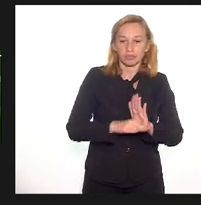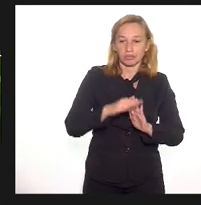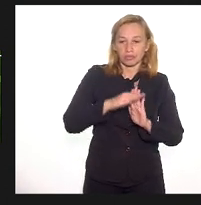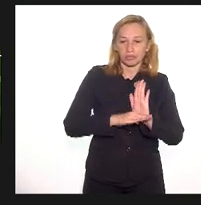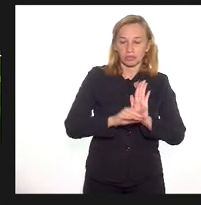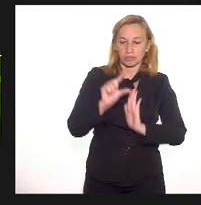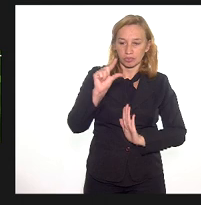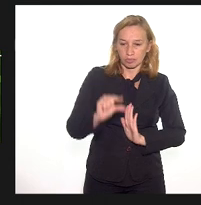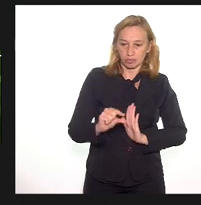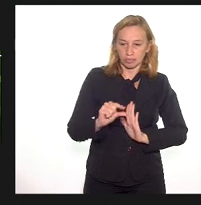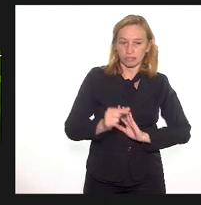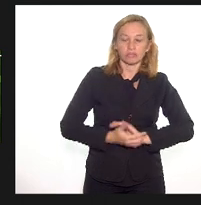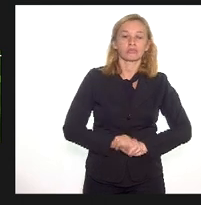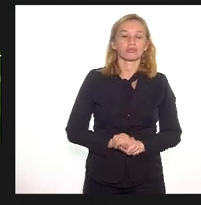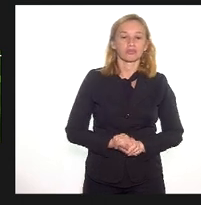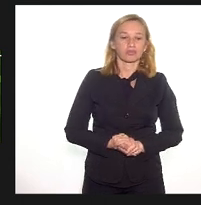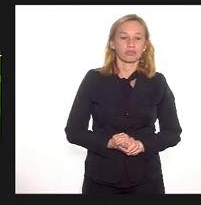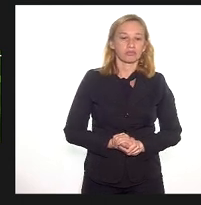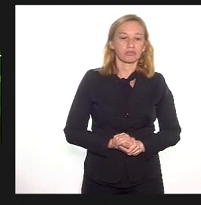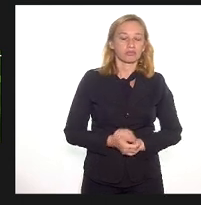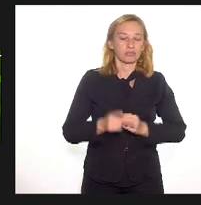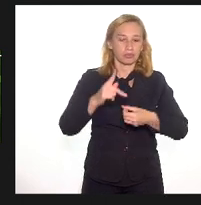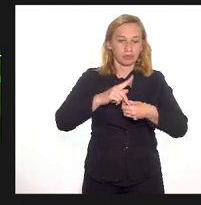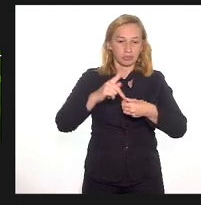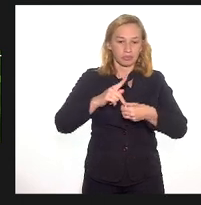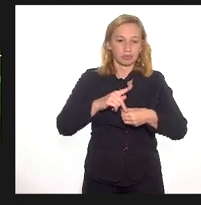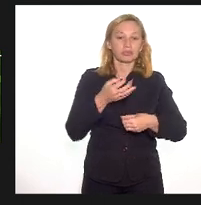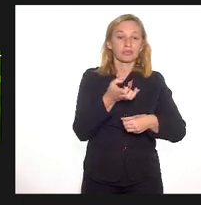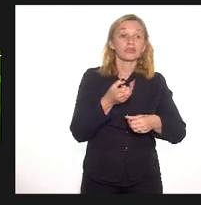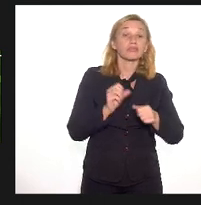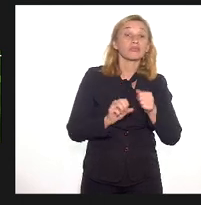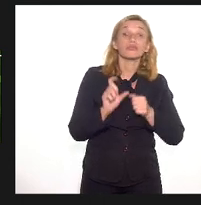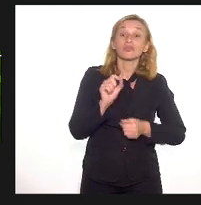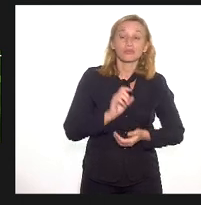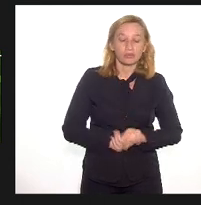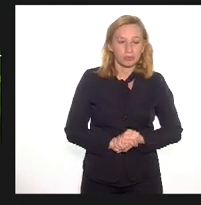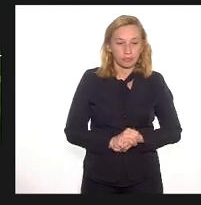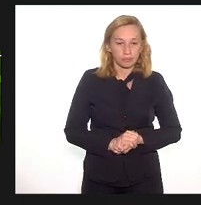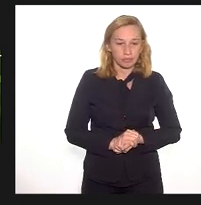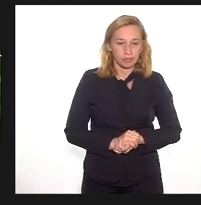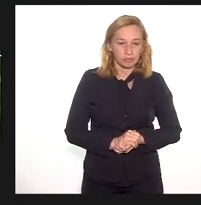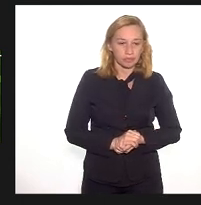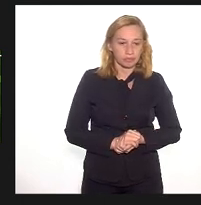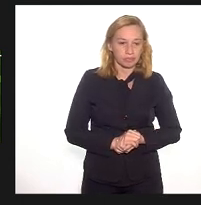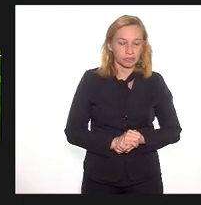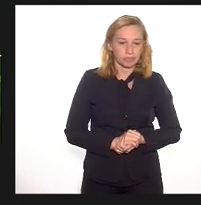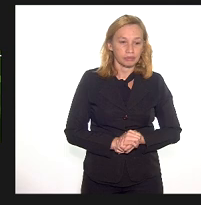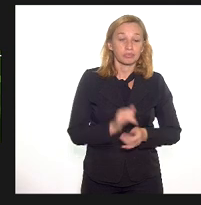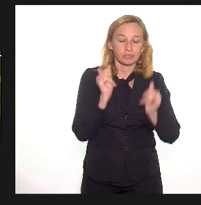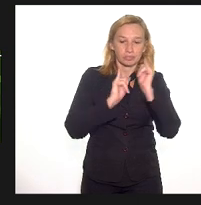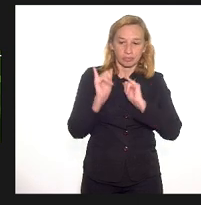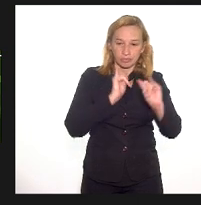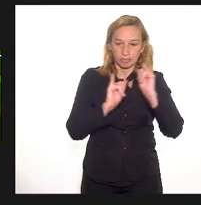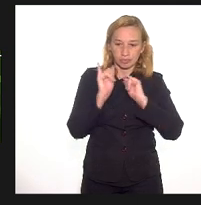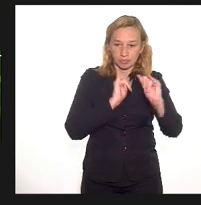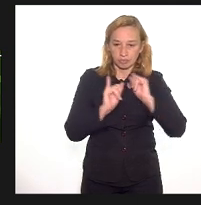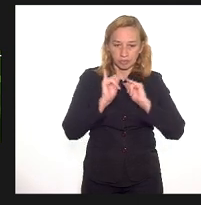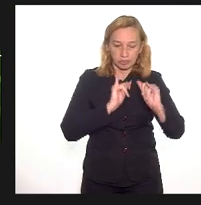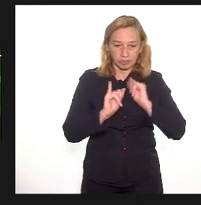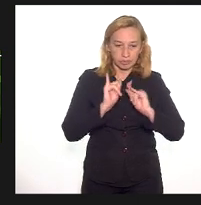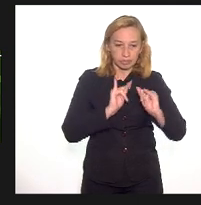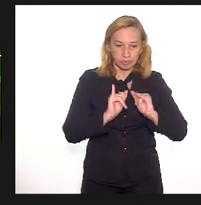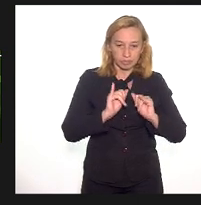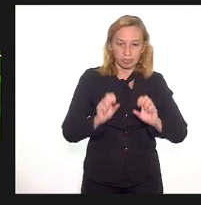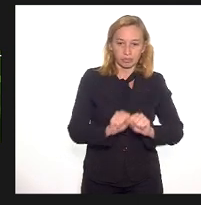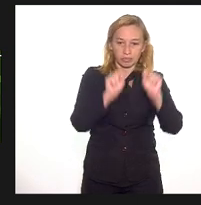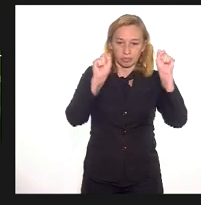nível. O que a Petrobras pretende fazer a partir das informações do seu